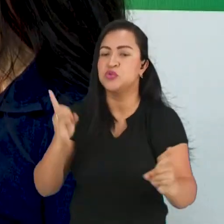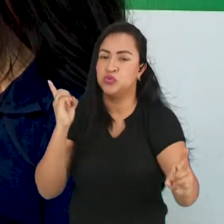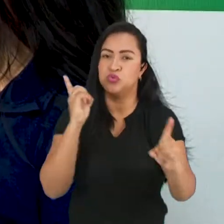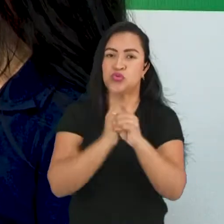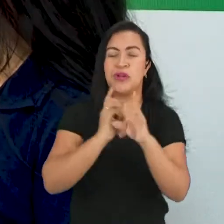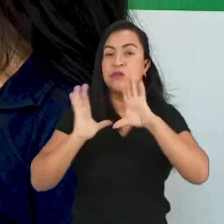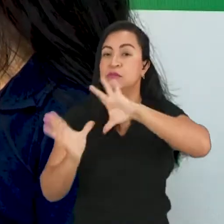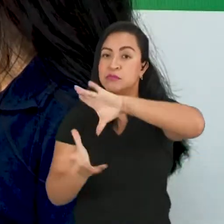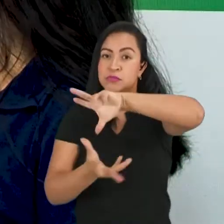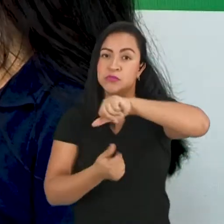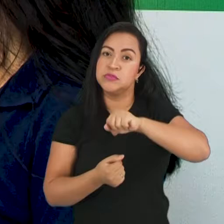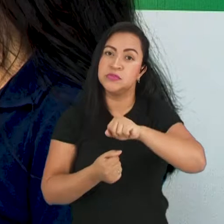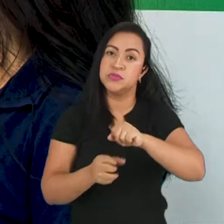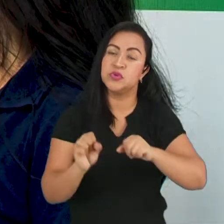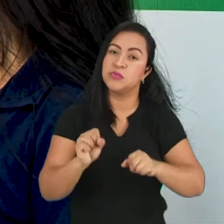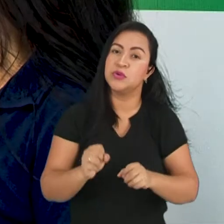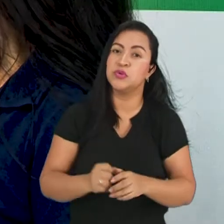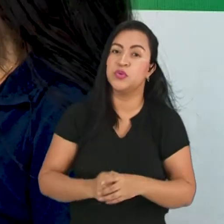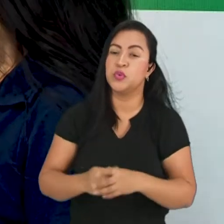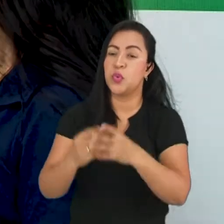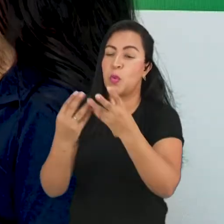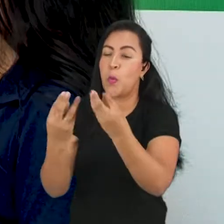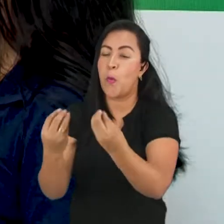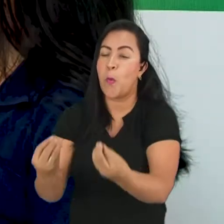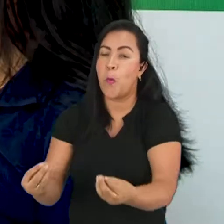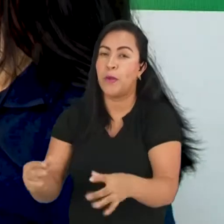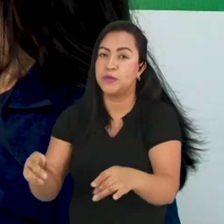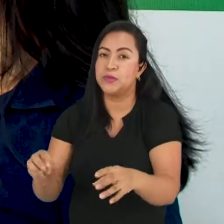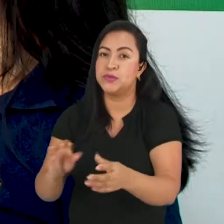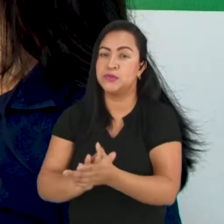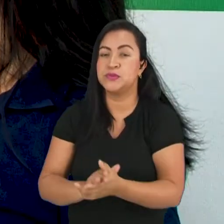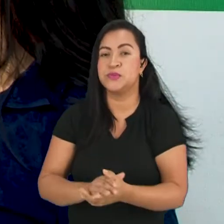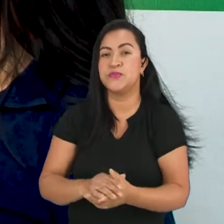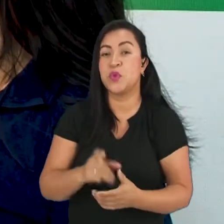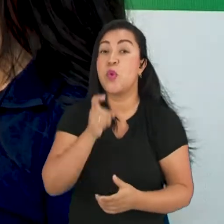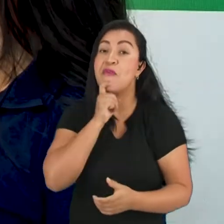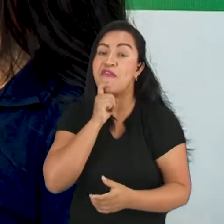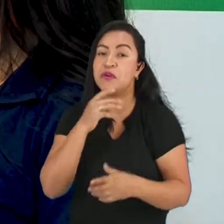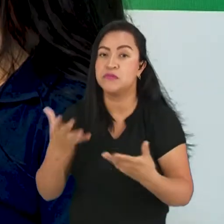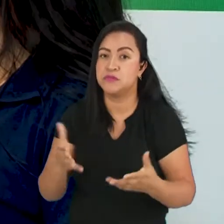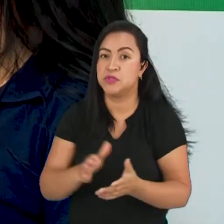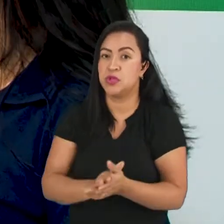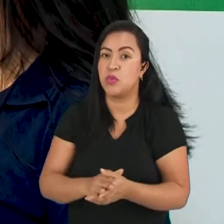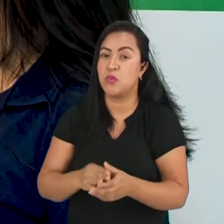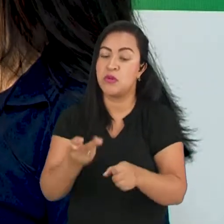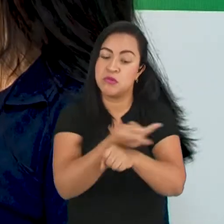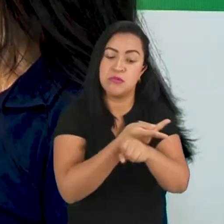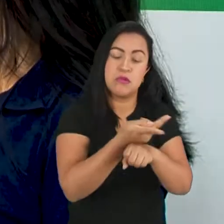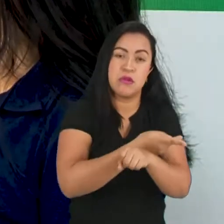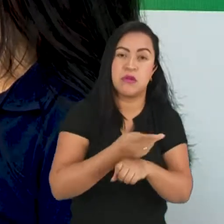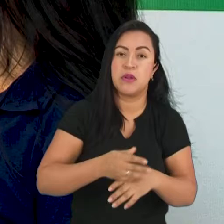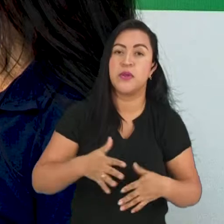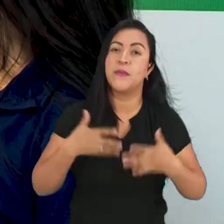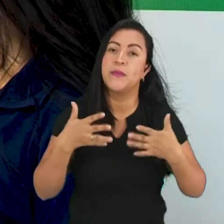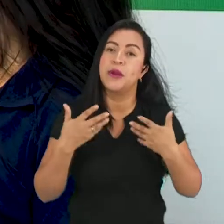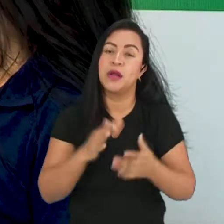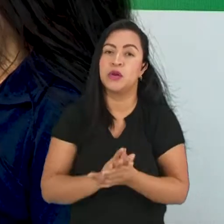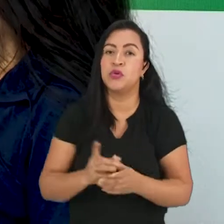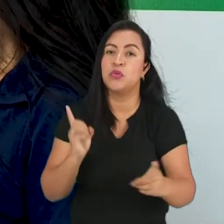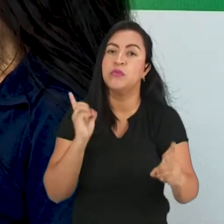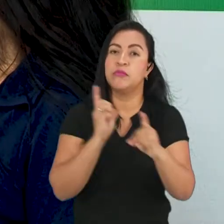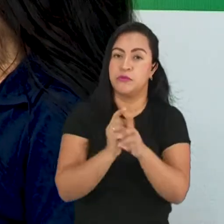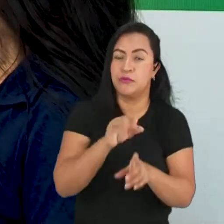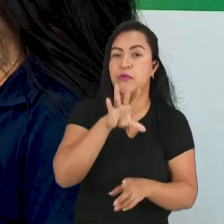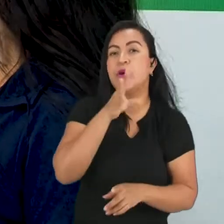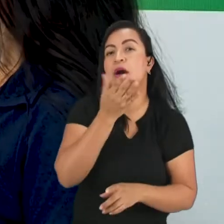com exceção dos desertos e dos polos. Em busca de calor e alimento, fazem longas migrações, nas quais chegam a